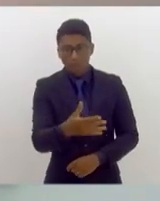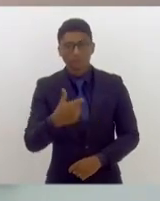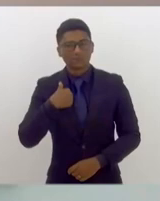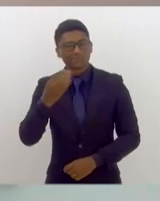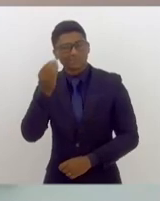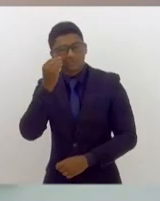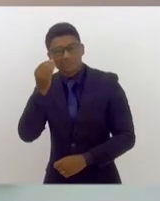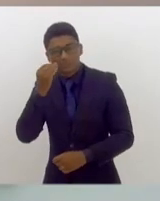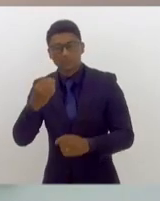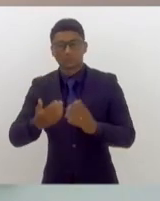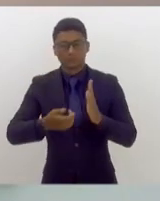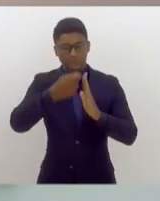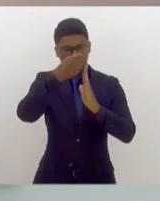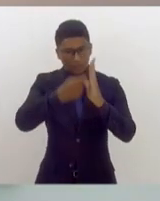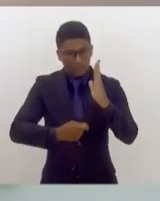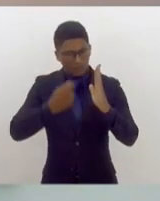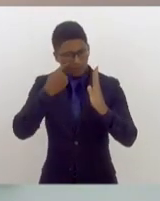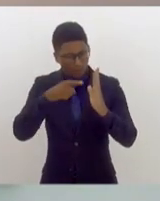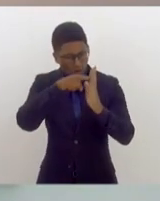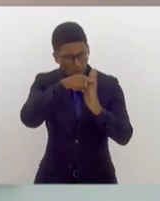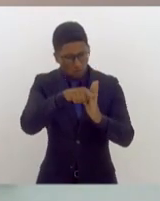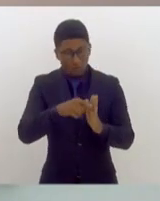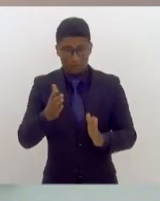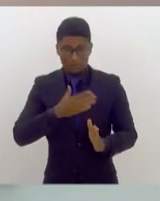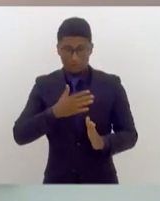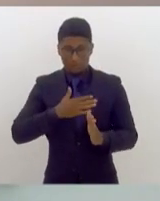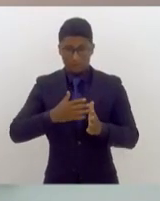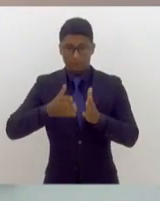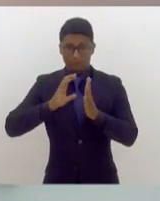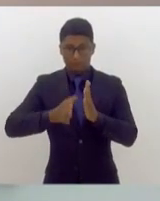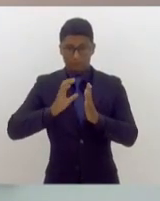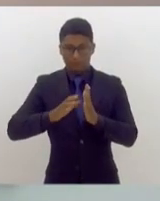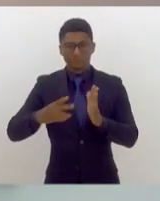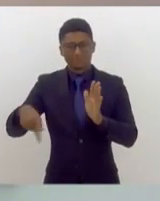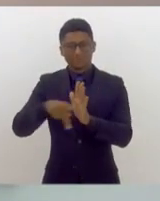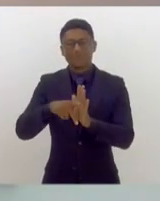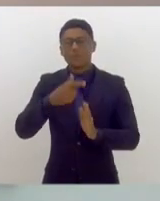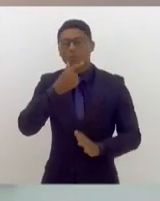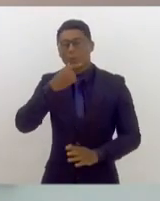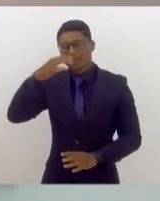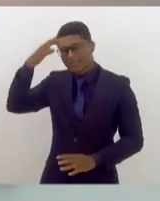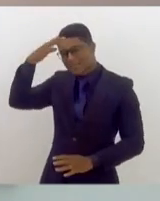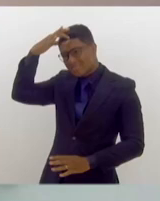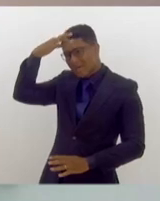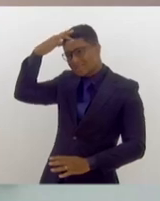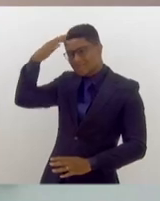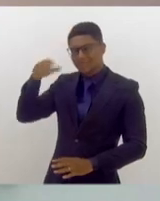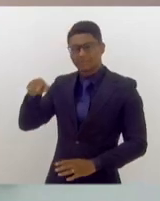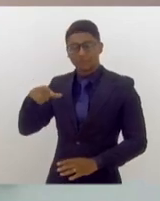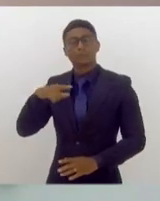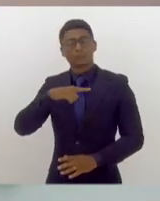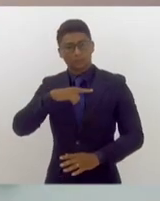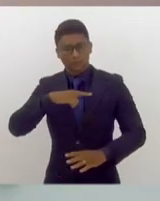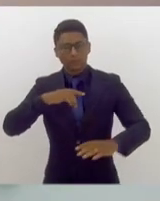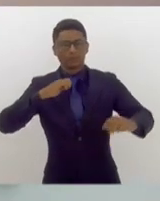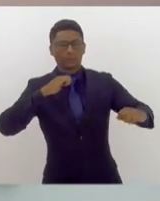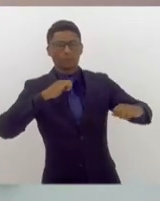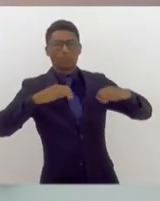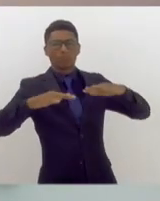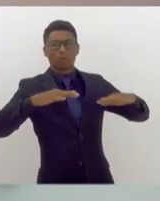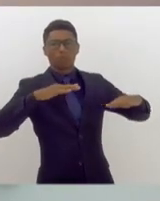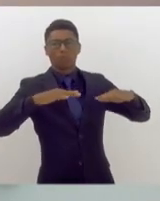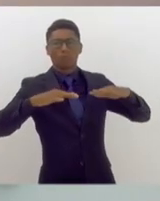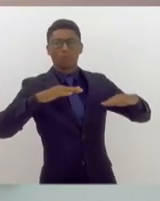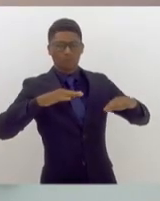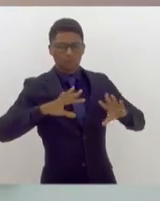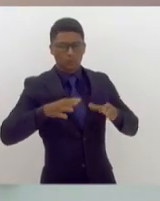esse texto. O meu partido, que é o partido de Darcy Ribeiro, né, tem um movimento, tanto